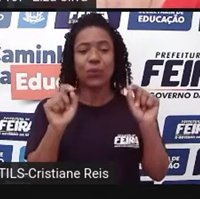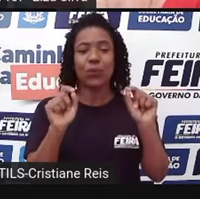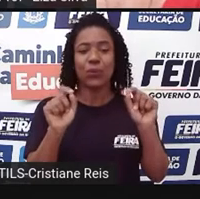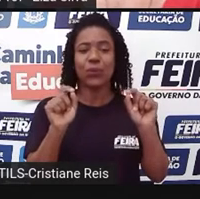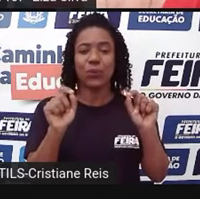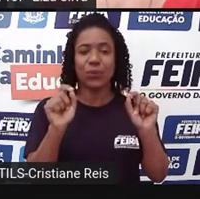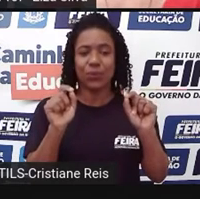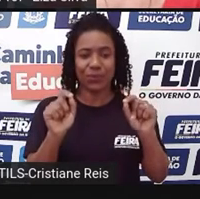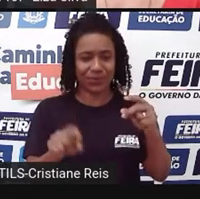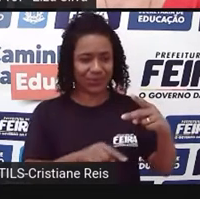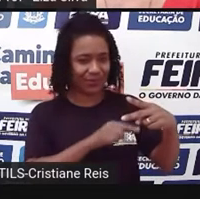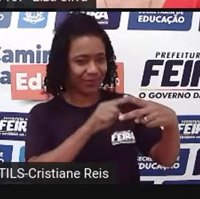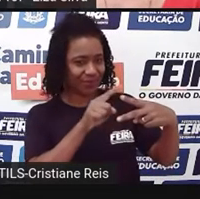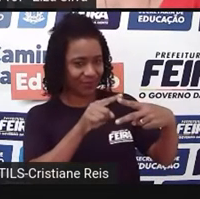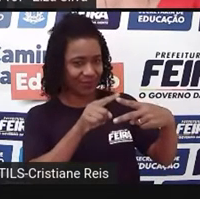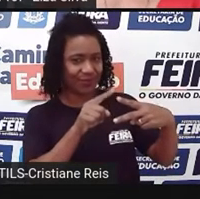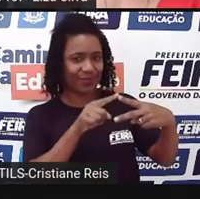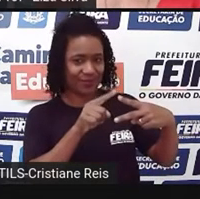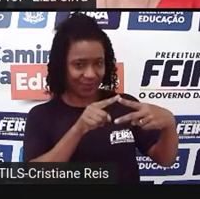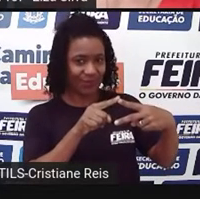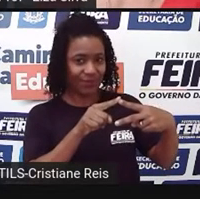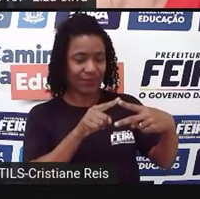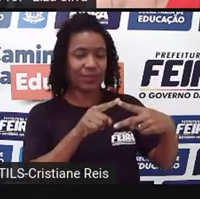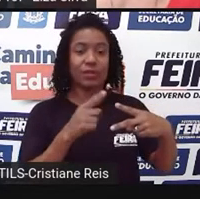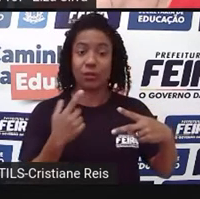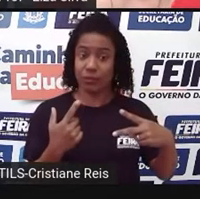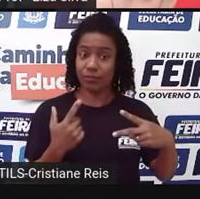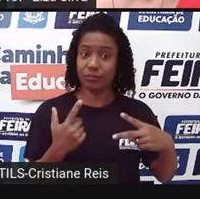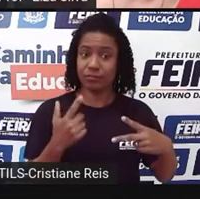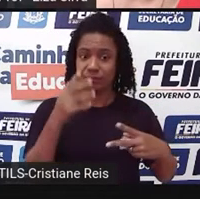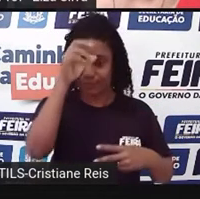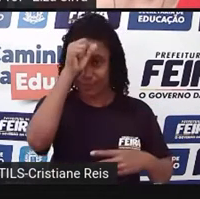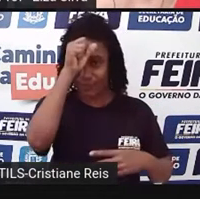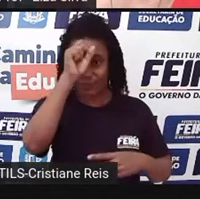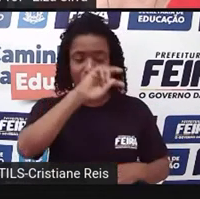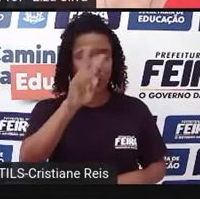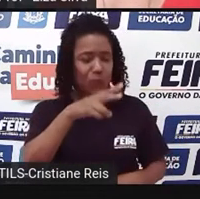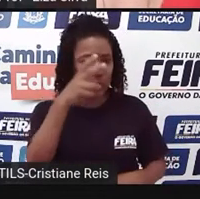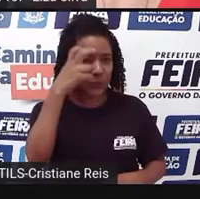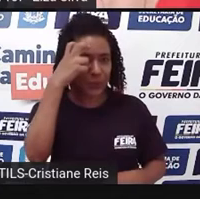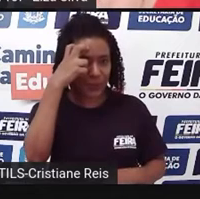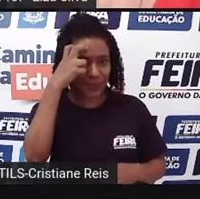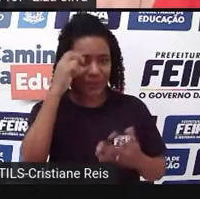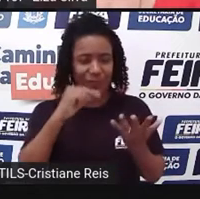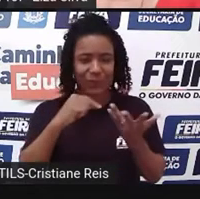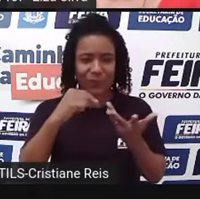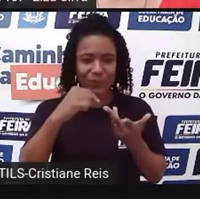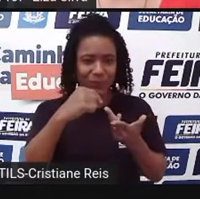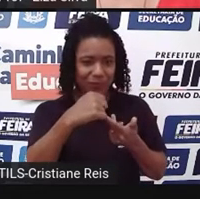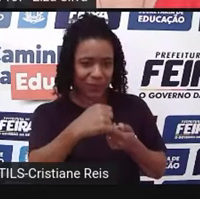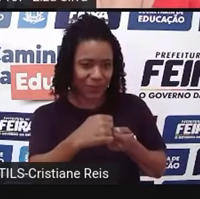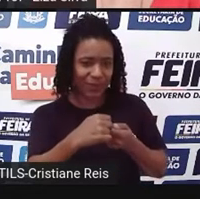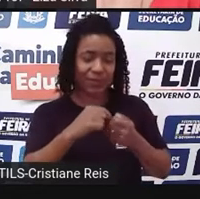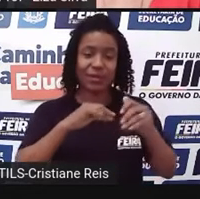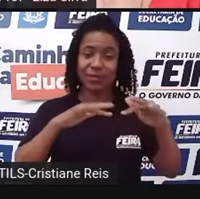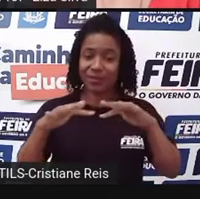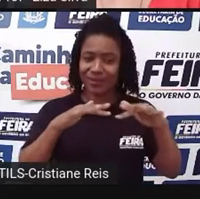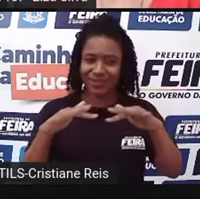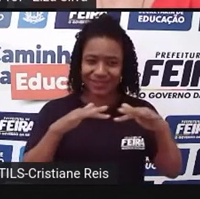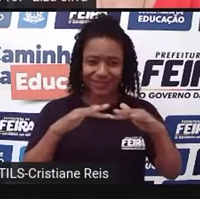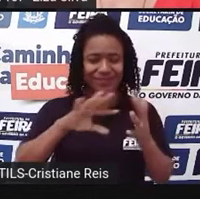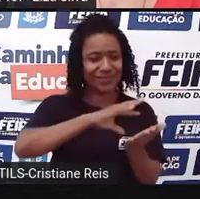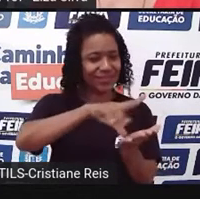nós vamos construir repertório cultural através do contato com manifestações